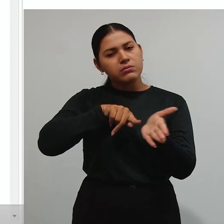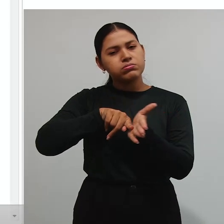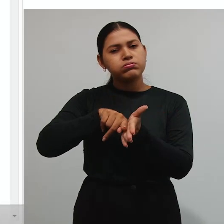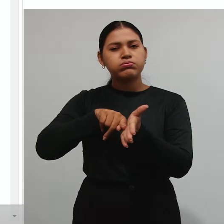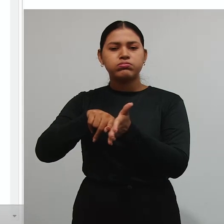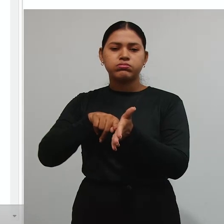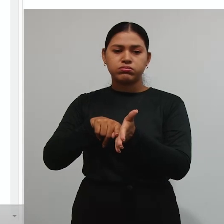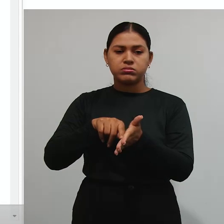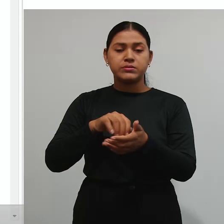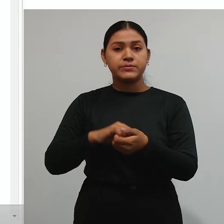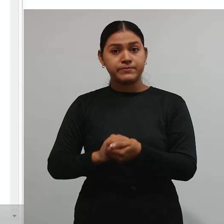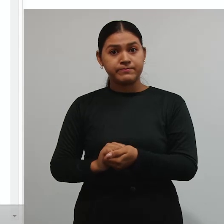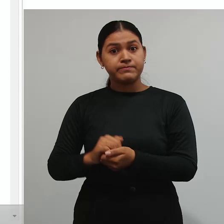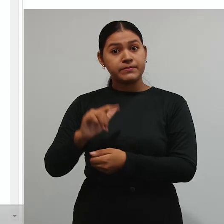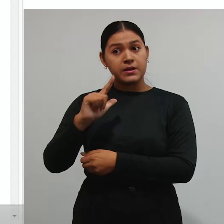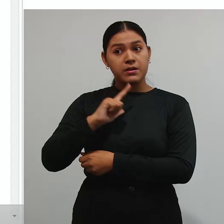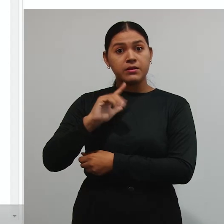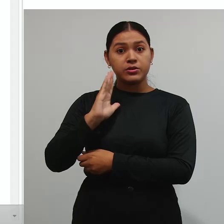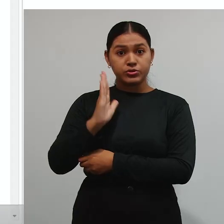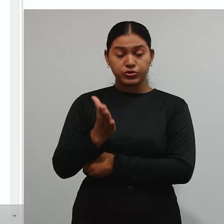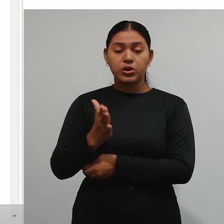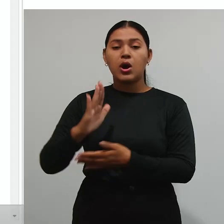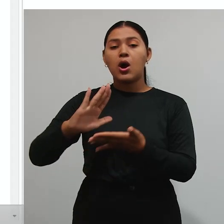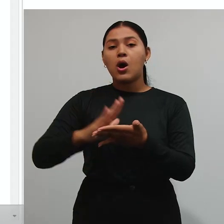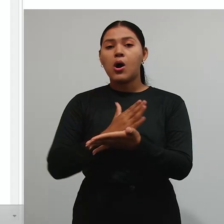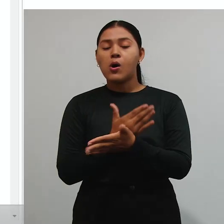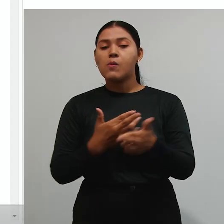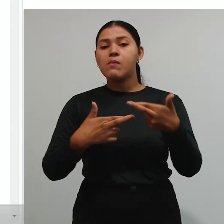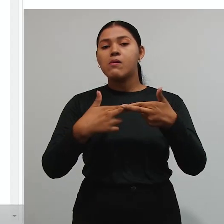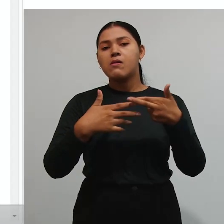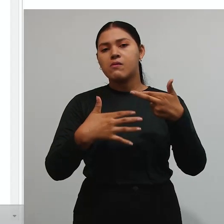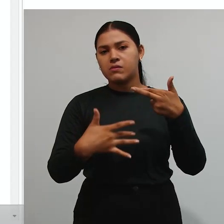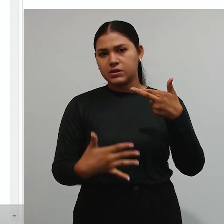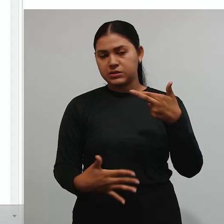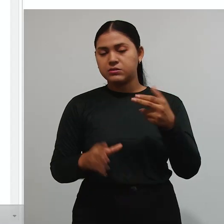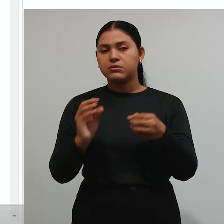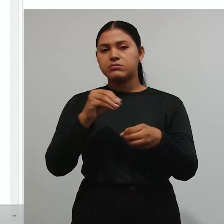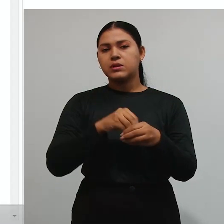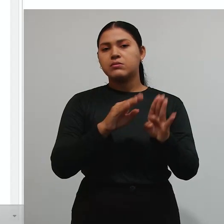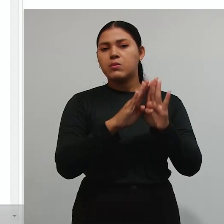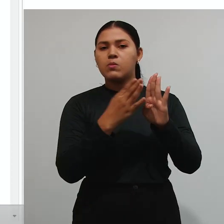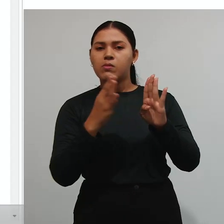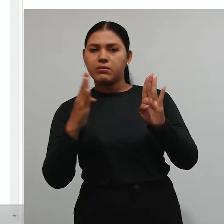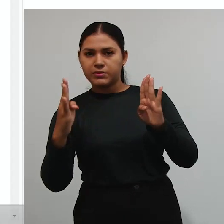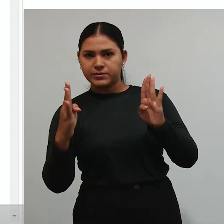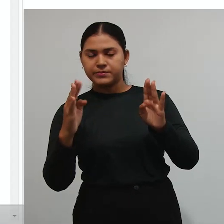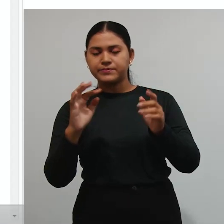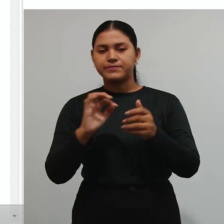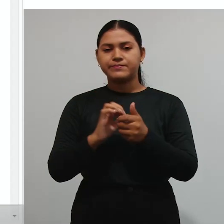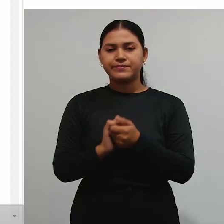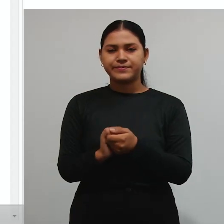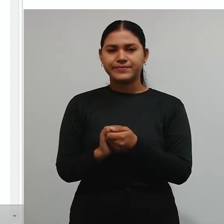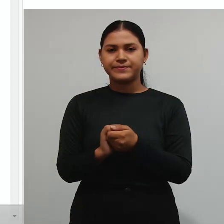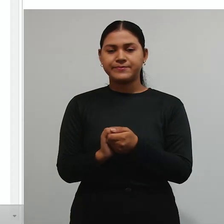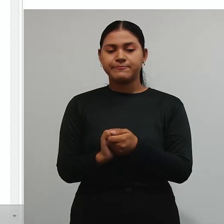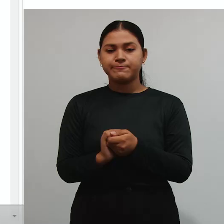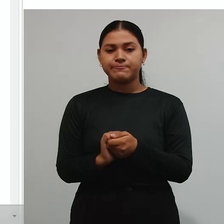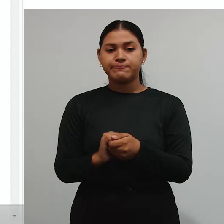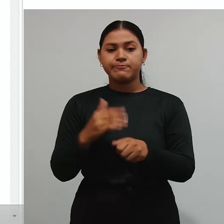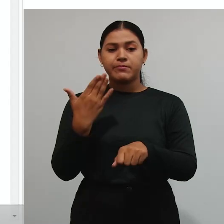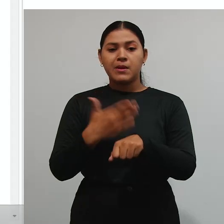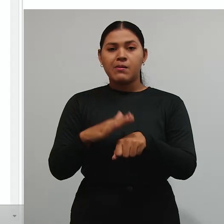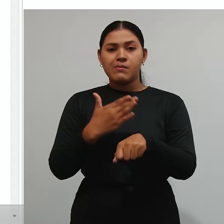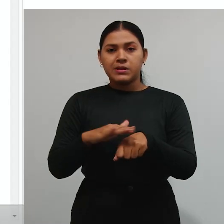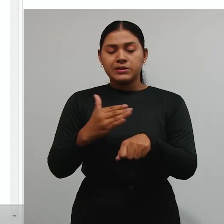títulos que estão na biblioteca virtual, que vão tratar sobre esses procedimentos. Praticar a ciência do